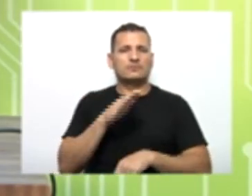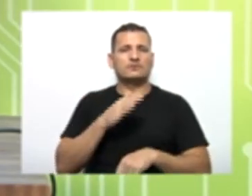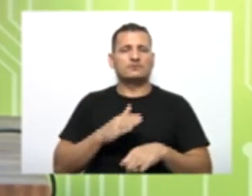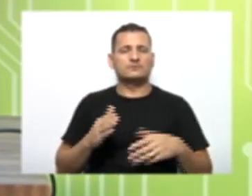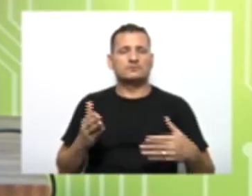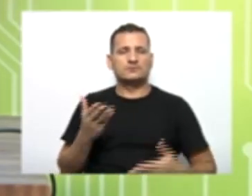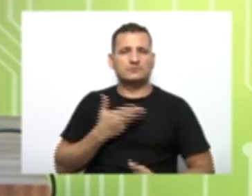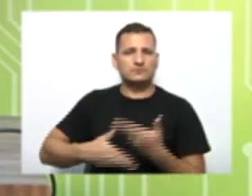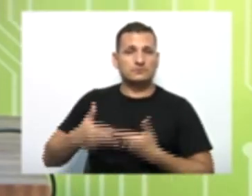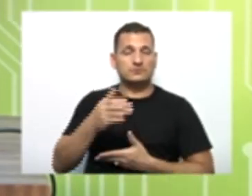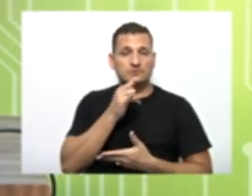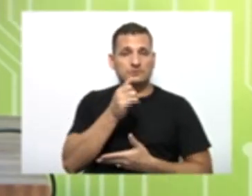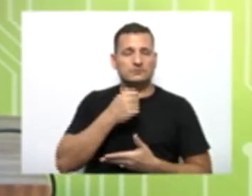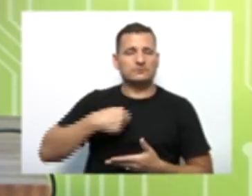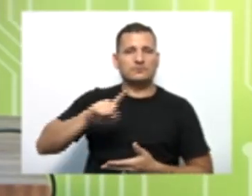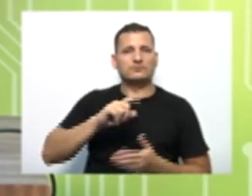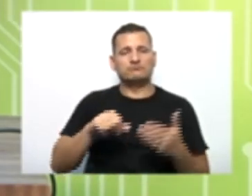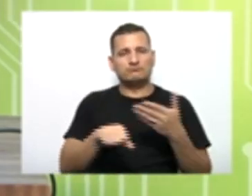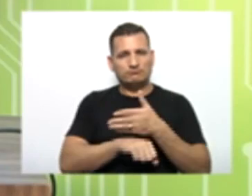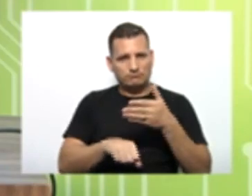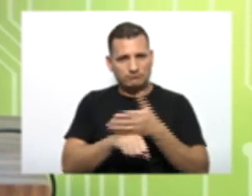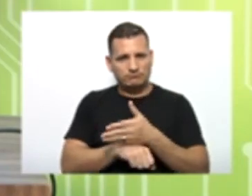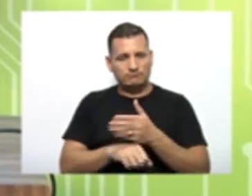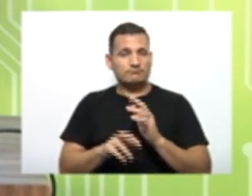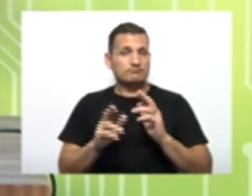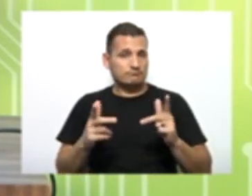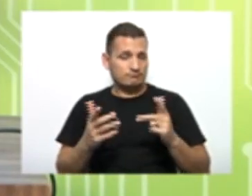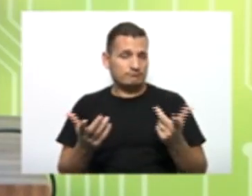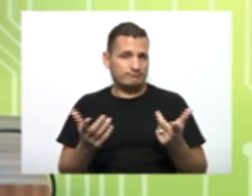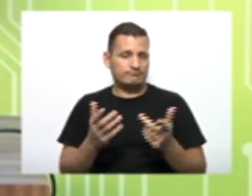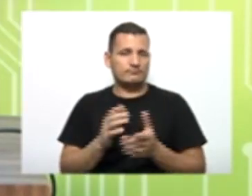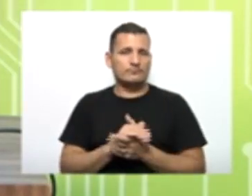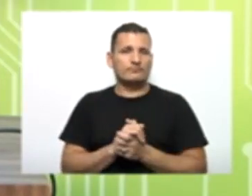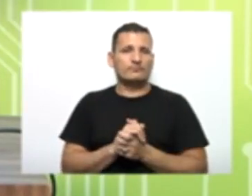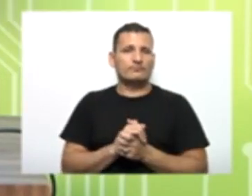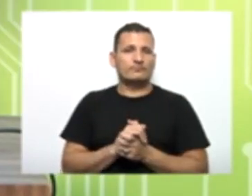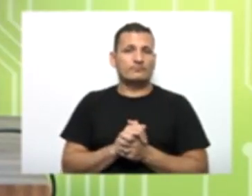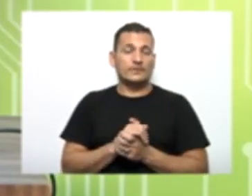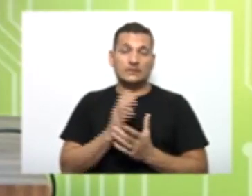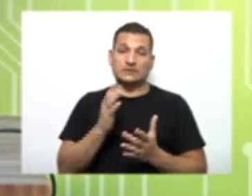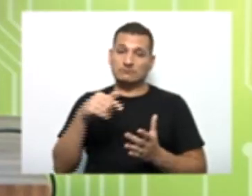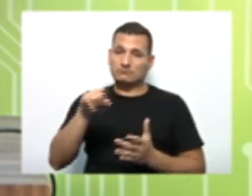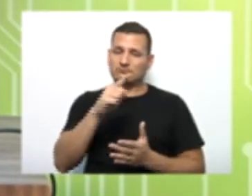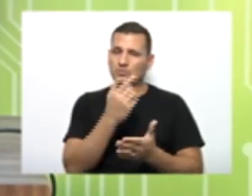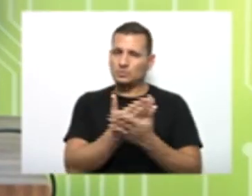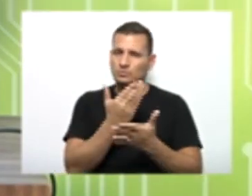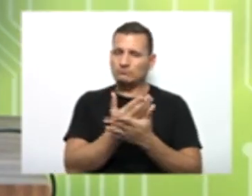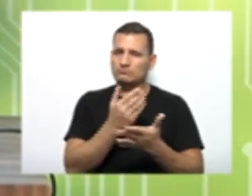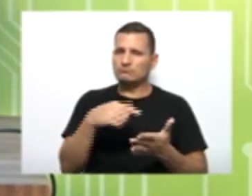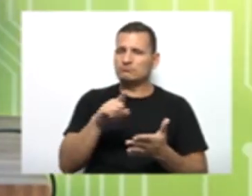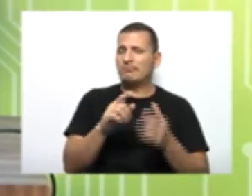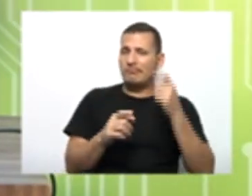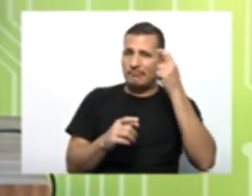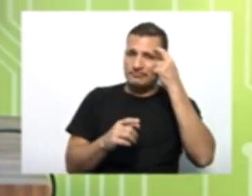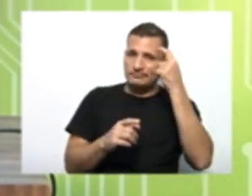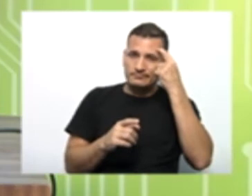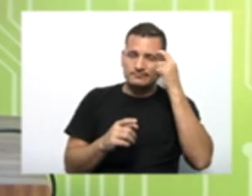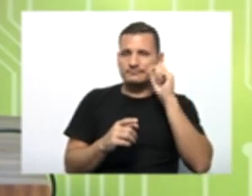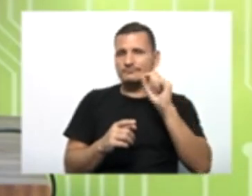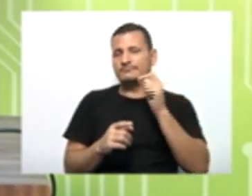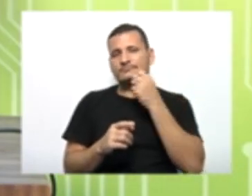denunciar violações de direitos humanos cometidos pelos governos em várias partes do planeta. E essa instituição